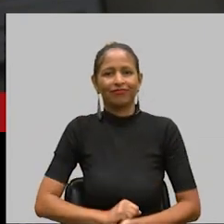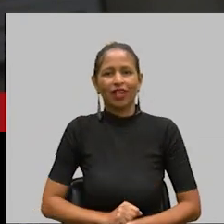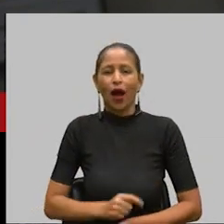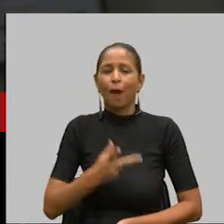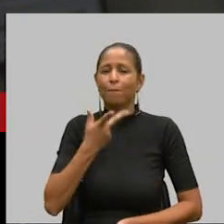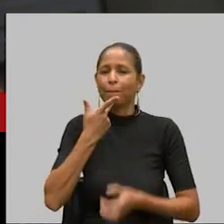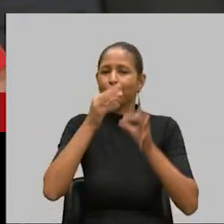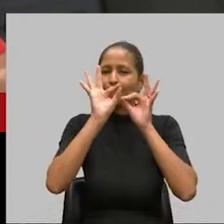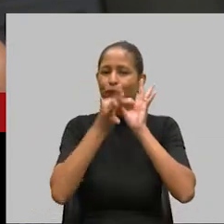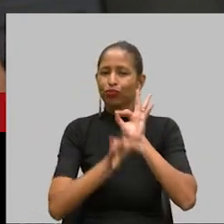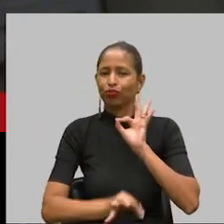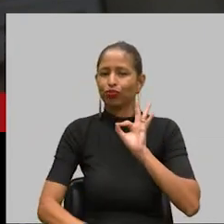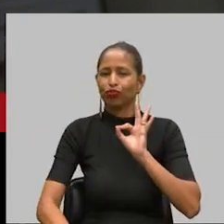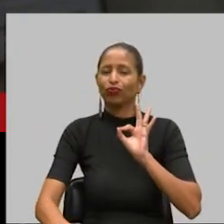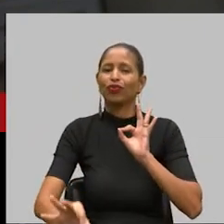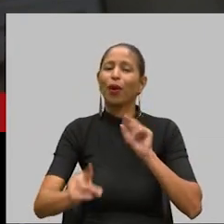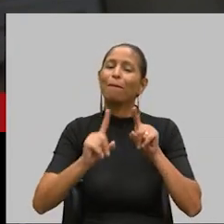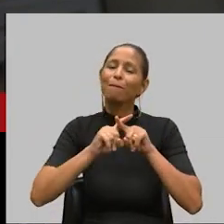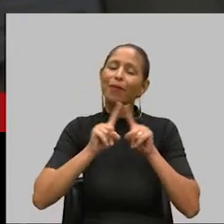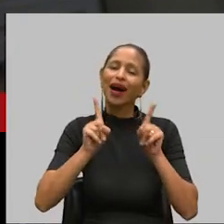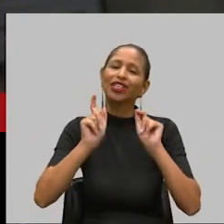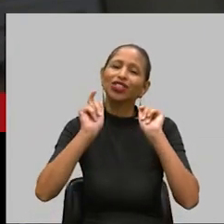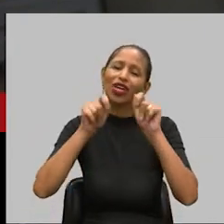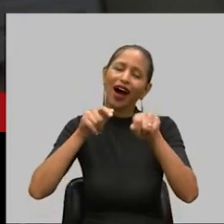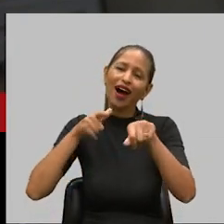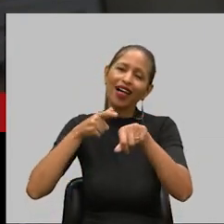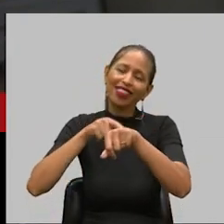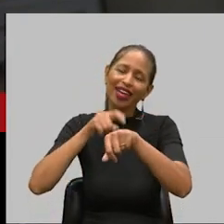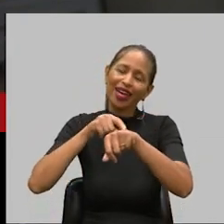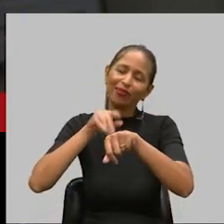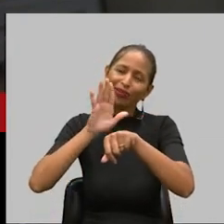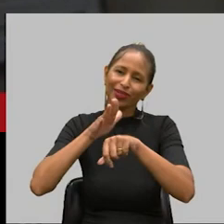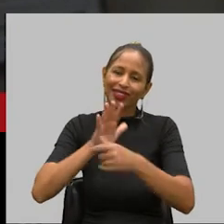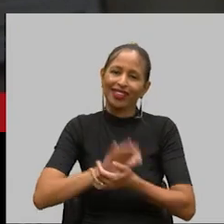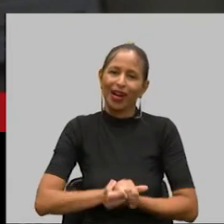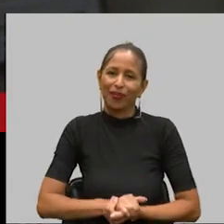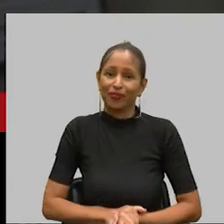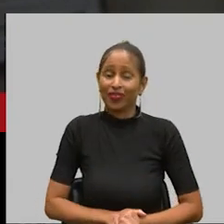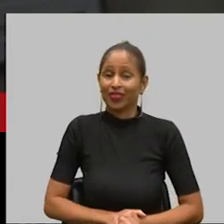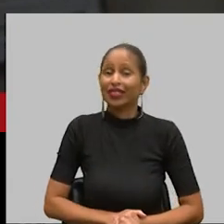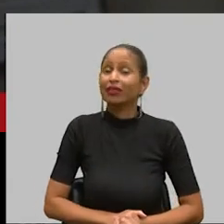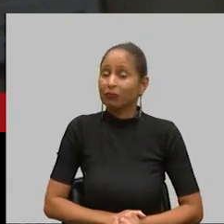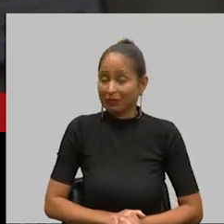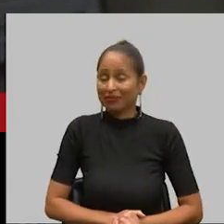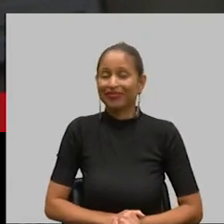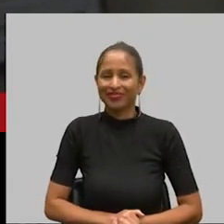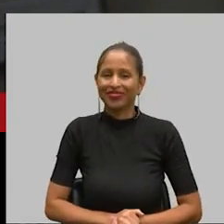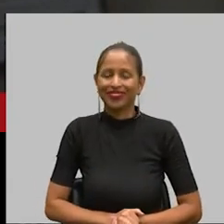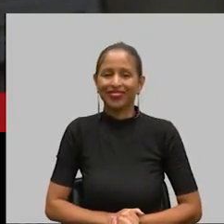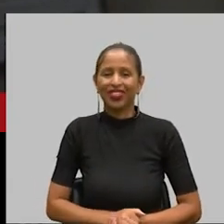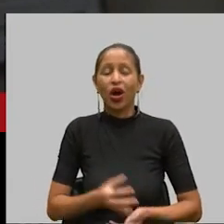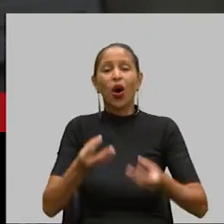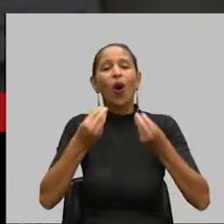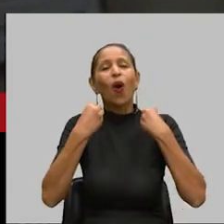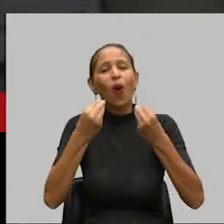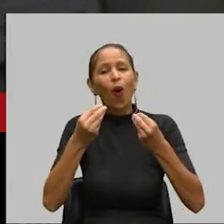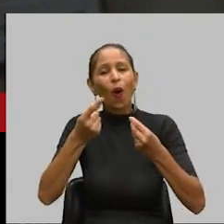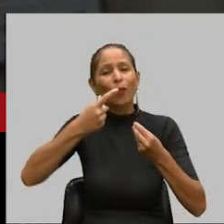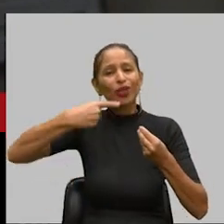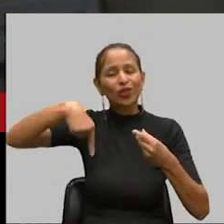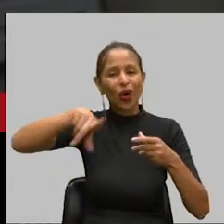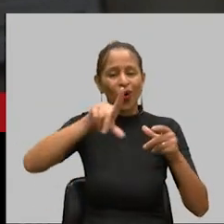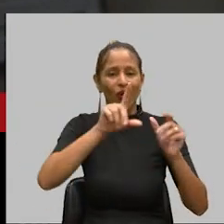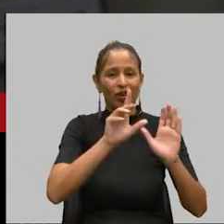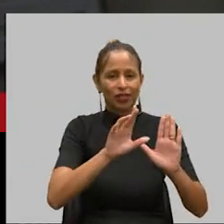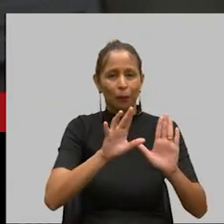a dizer mas como a gente já tá no avançado da hora a questão é ass ó como que a gente vai